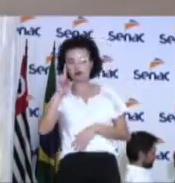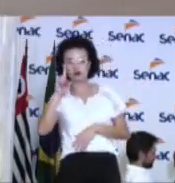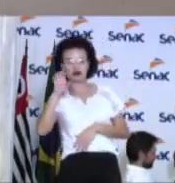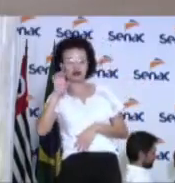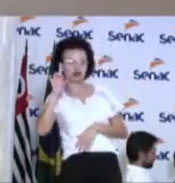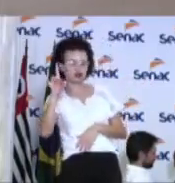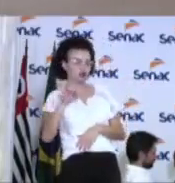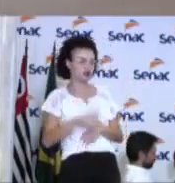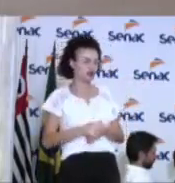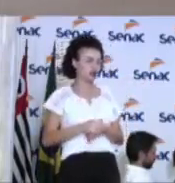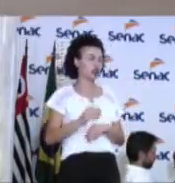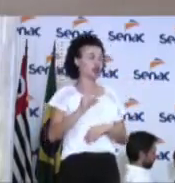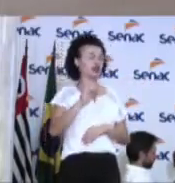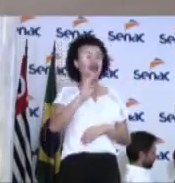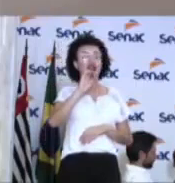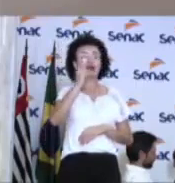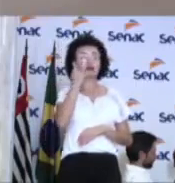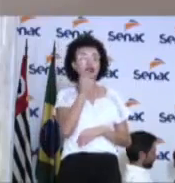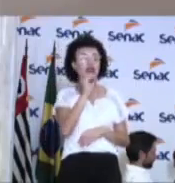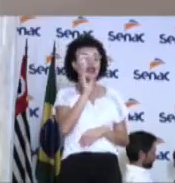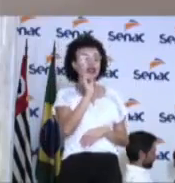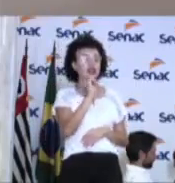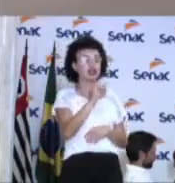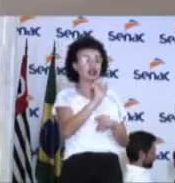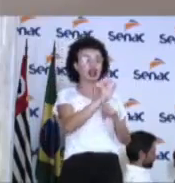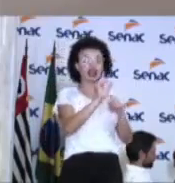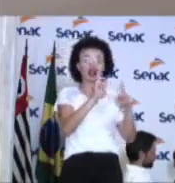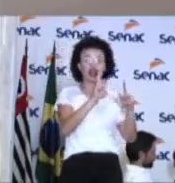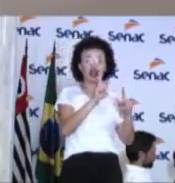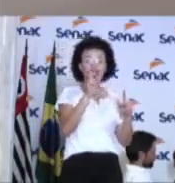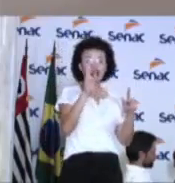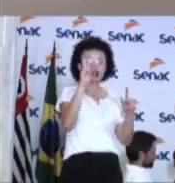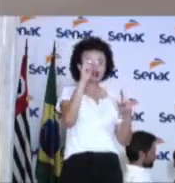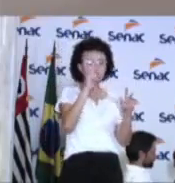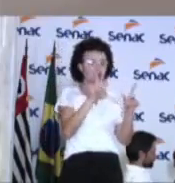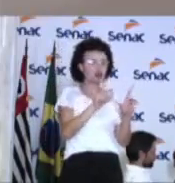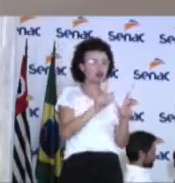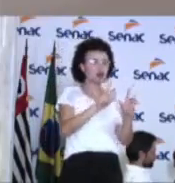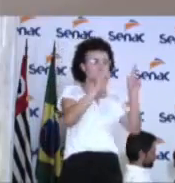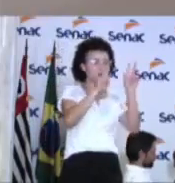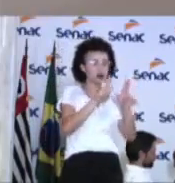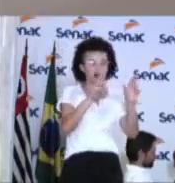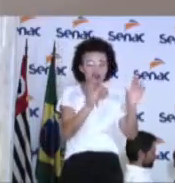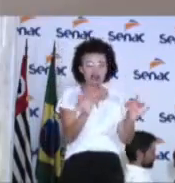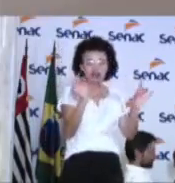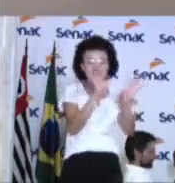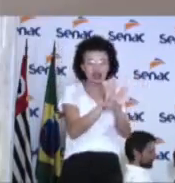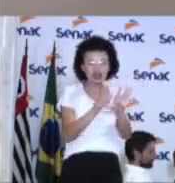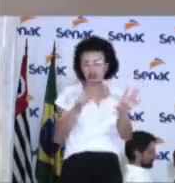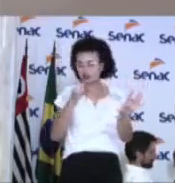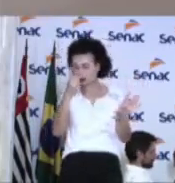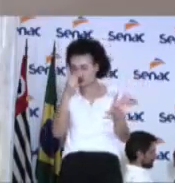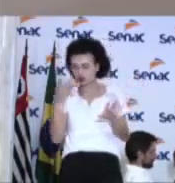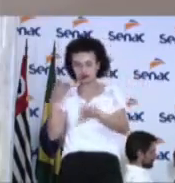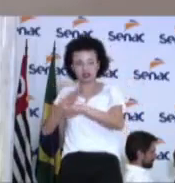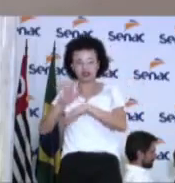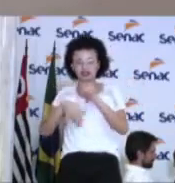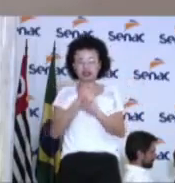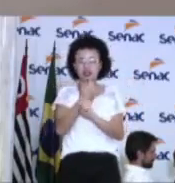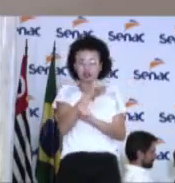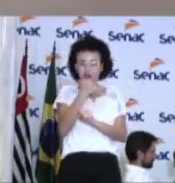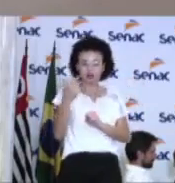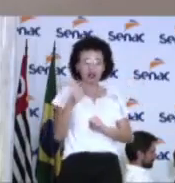os parâmetros. Né, de se desse tudo errado com a série, o filme de TV já estaria cumprindo o papel dele. E aí a gente foi